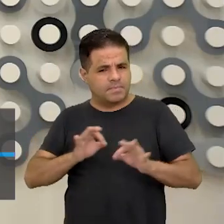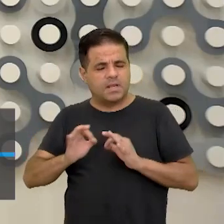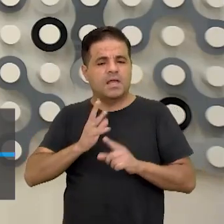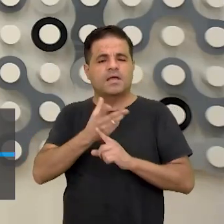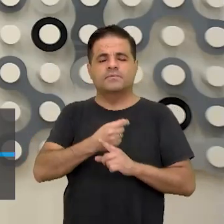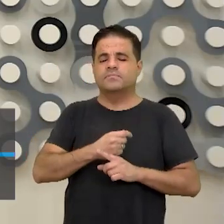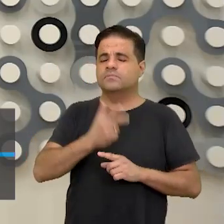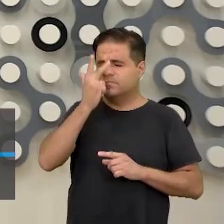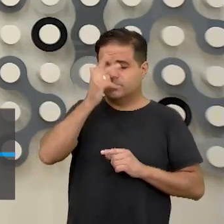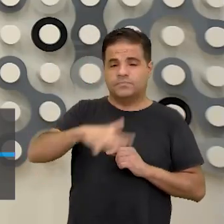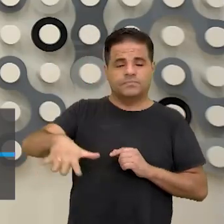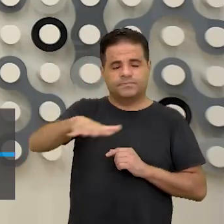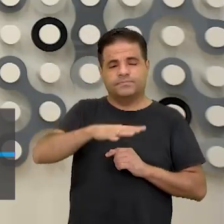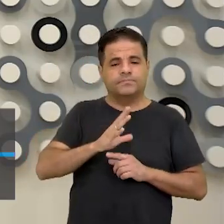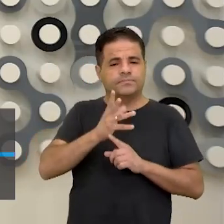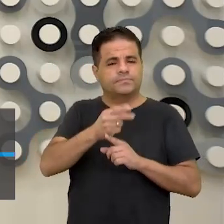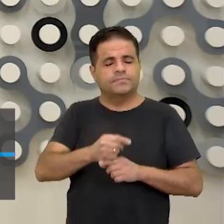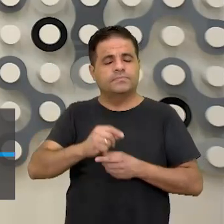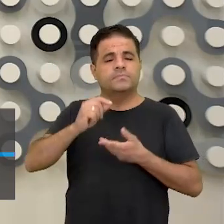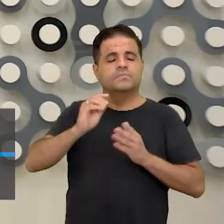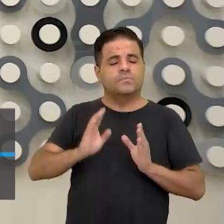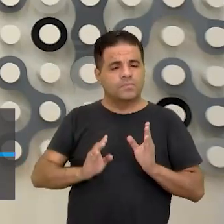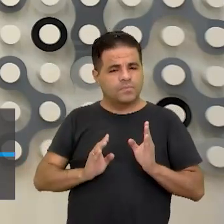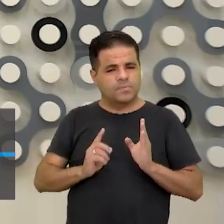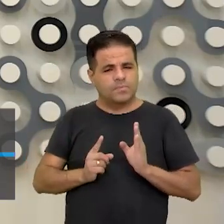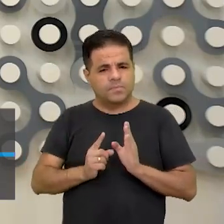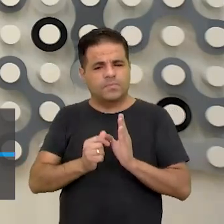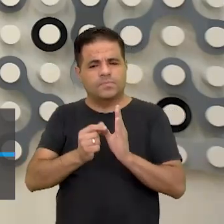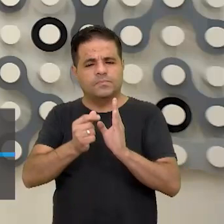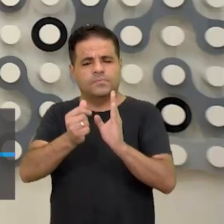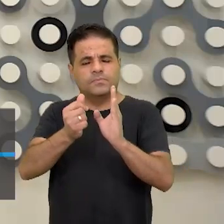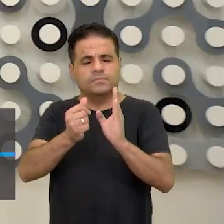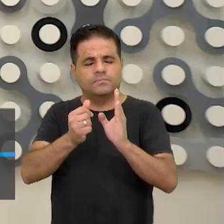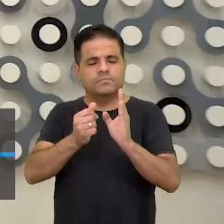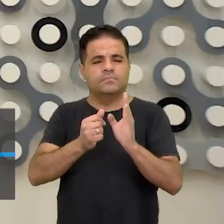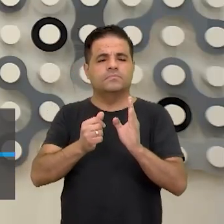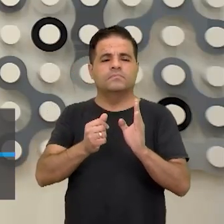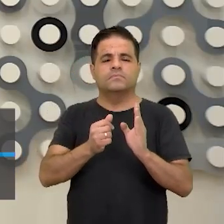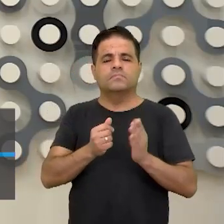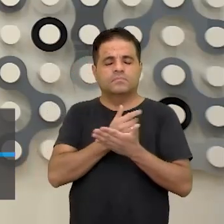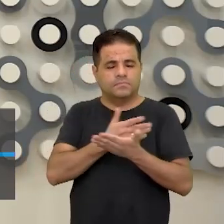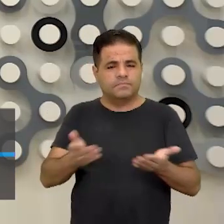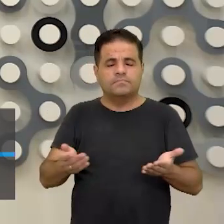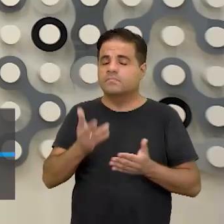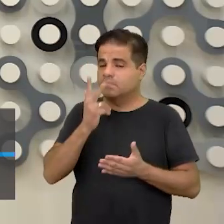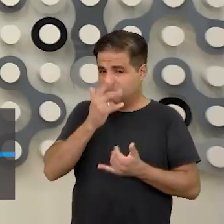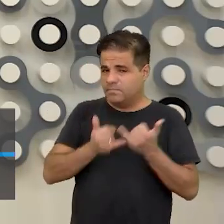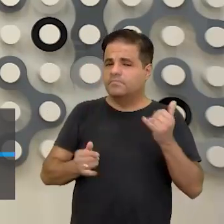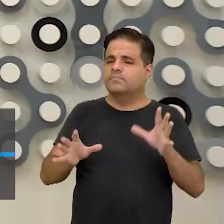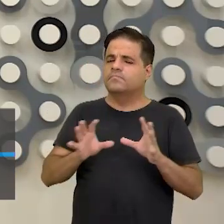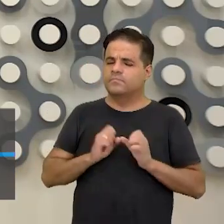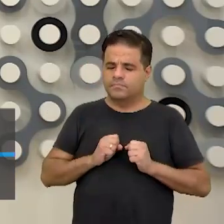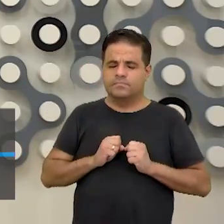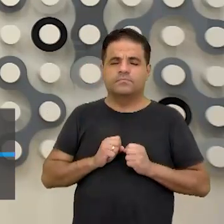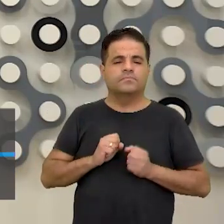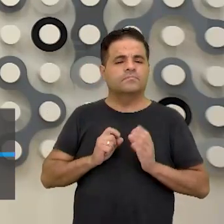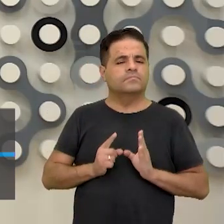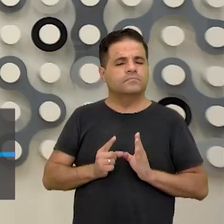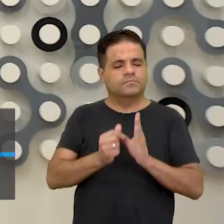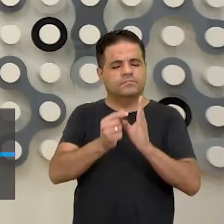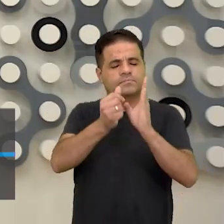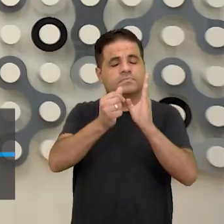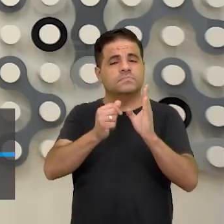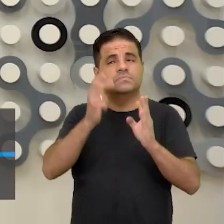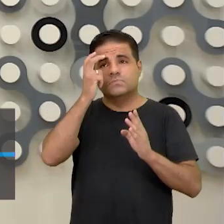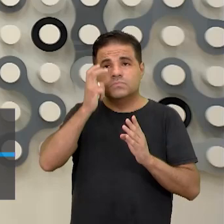o campo de uma cultura burguesa, que é uma cultura, enfim, que é assimilada pela burguesia, e existe uma